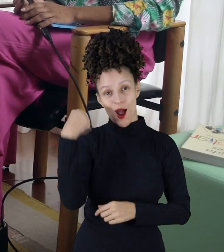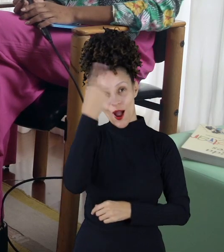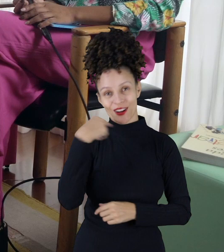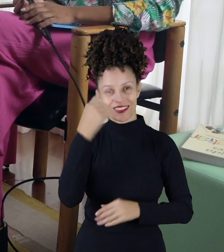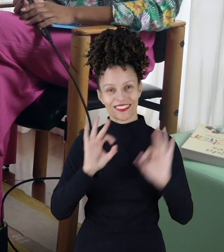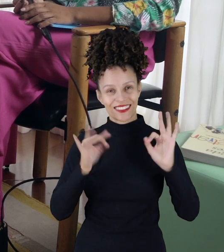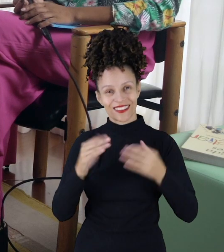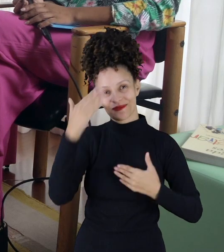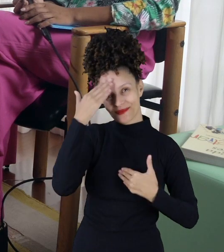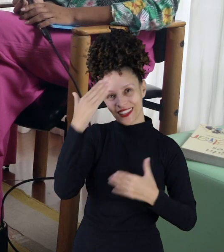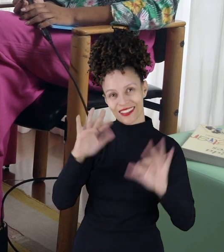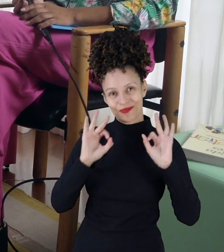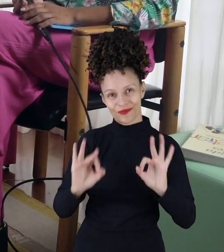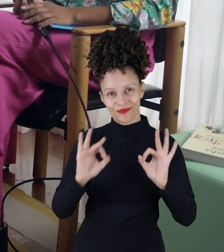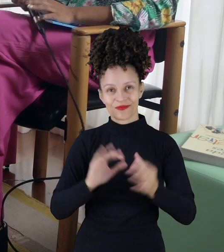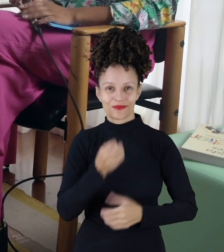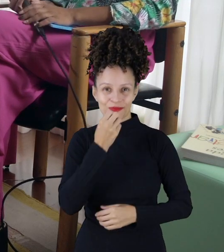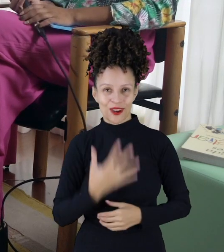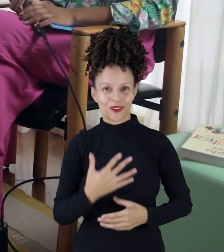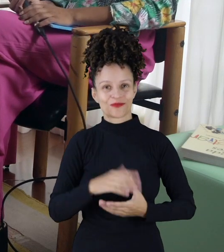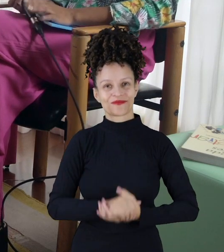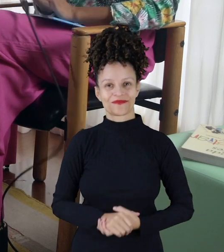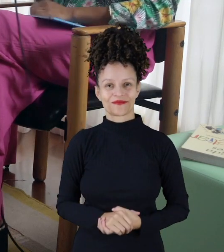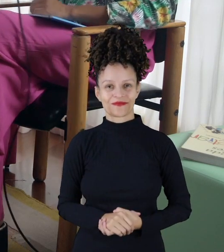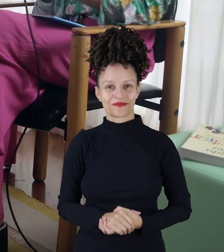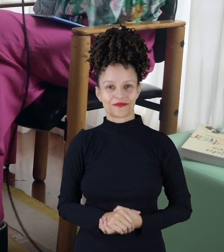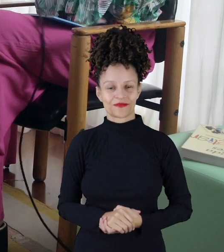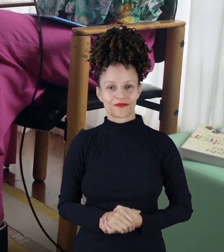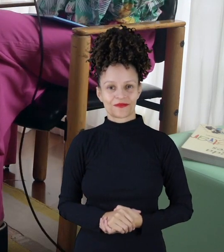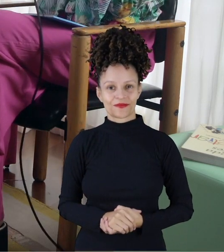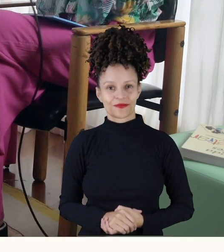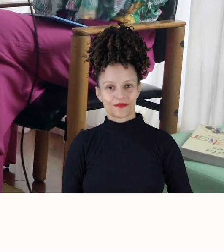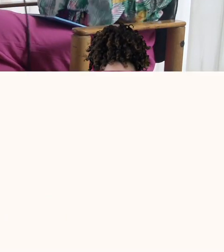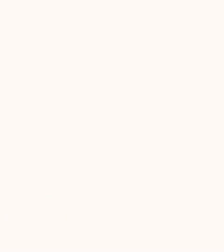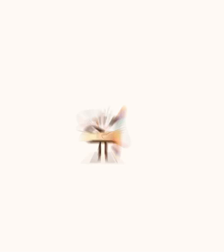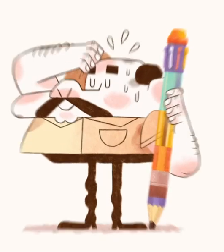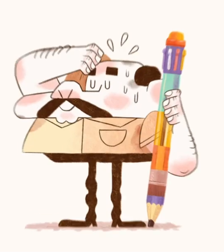por horas, né? Obrigada mesmo, muito bom. Isso.